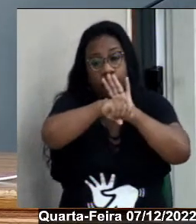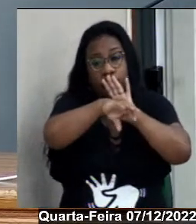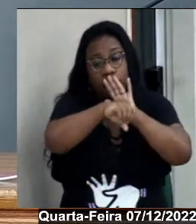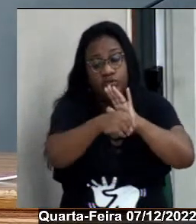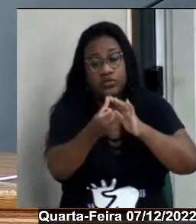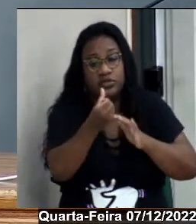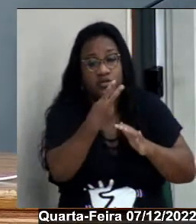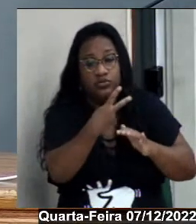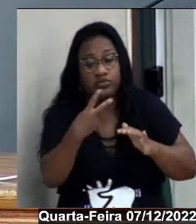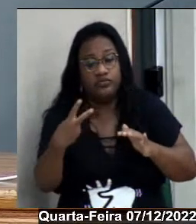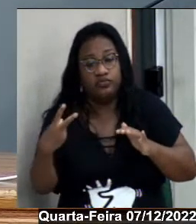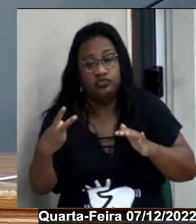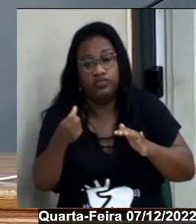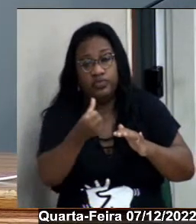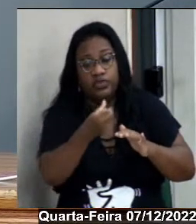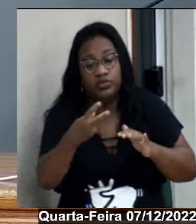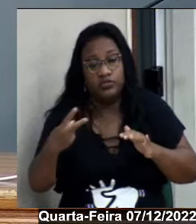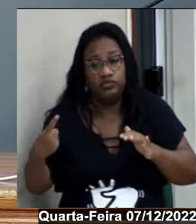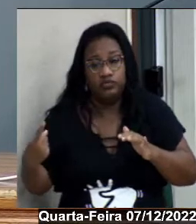Indicação número